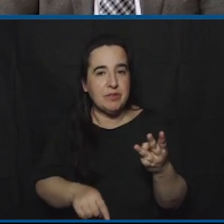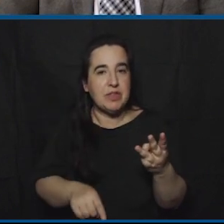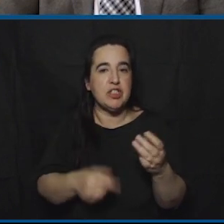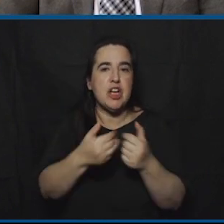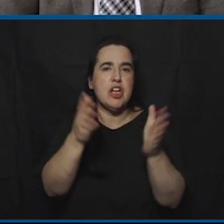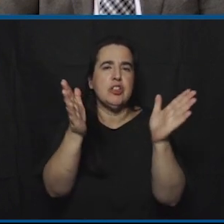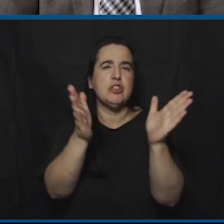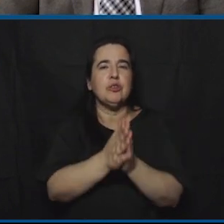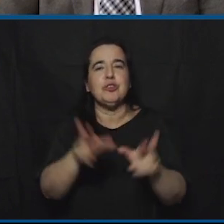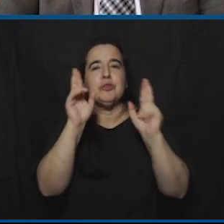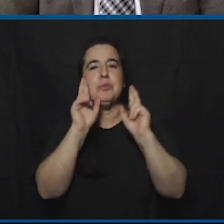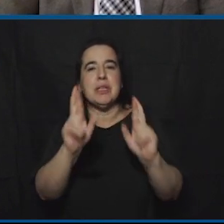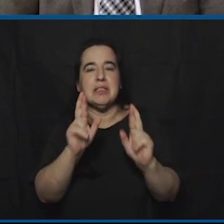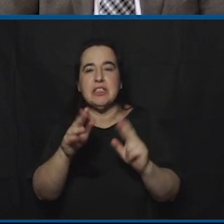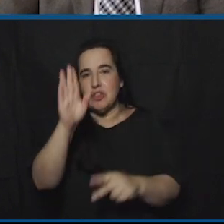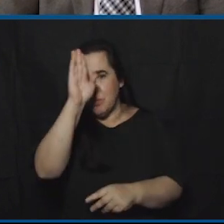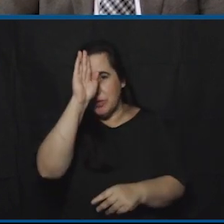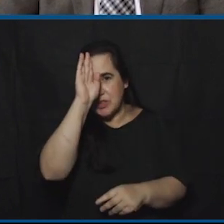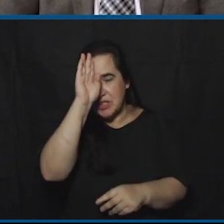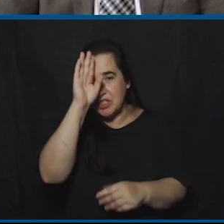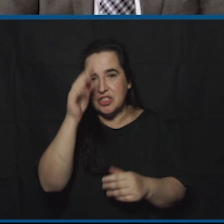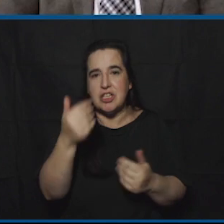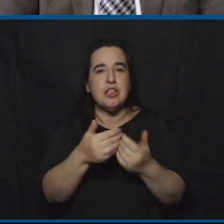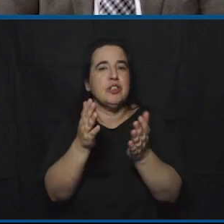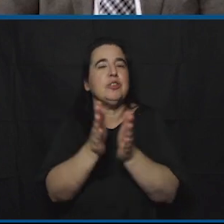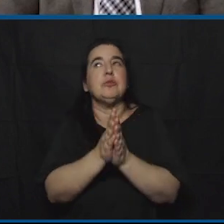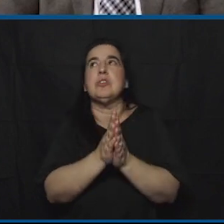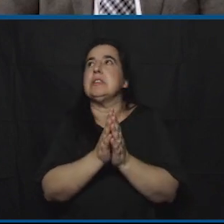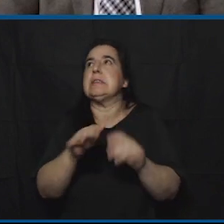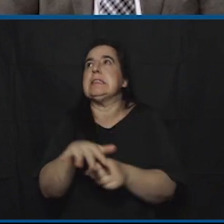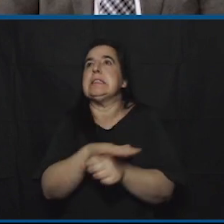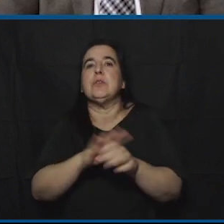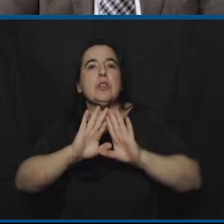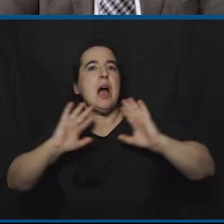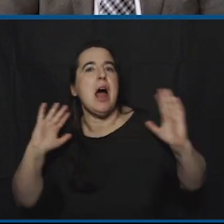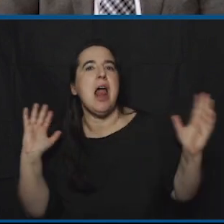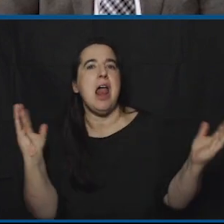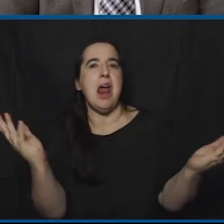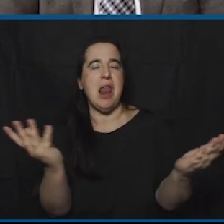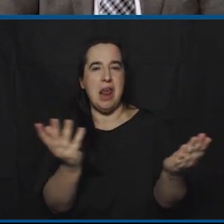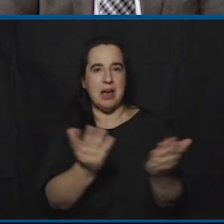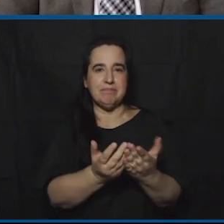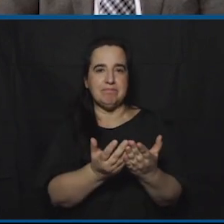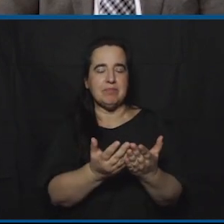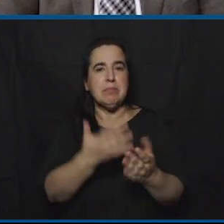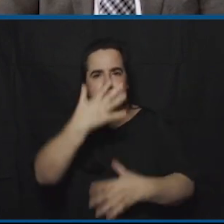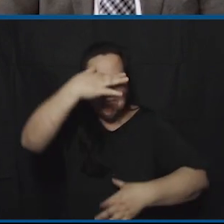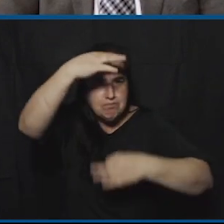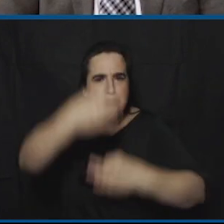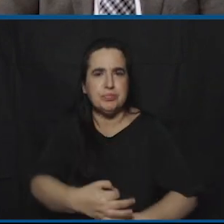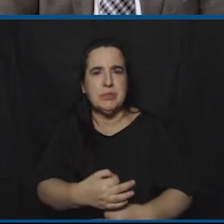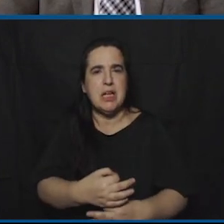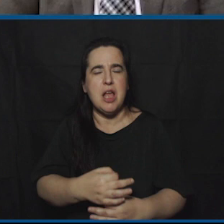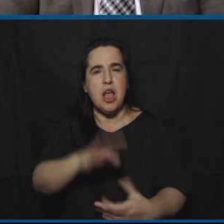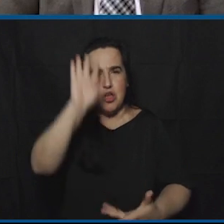estas esperanças, todas as profecias, todas estas dimensões e interpretações que estamos a fazer se vão cumprir e